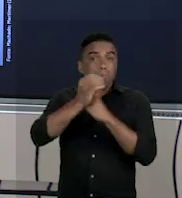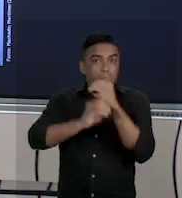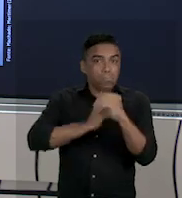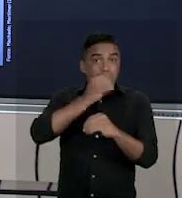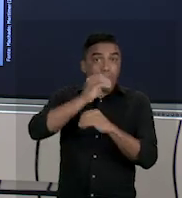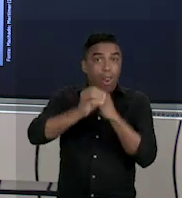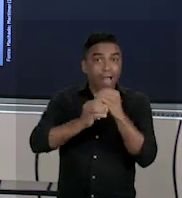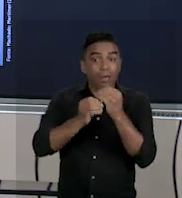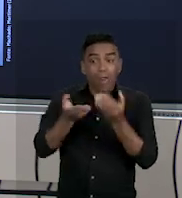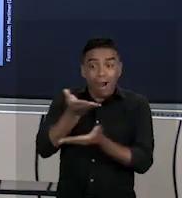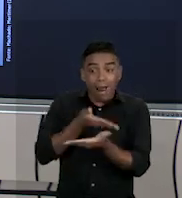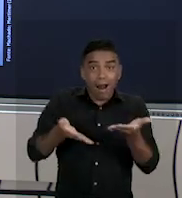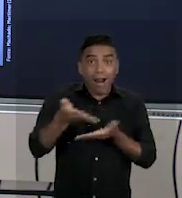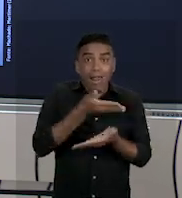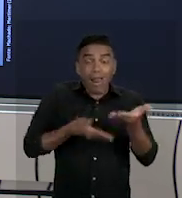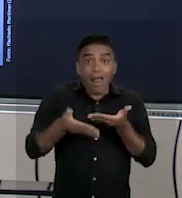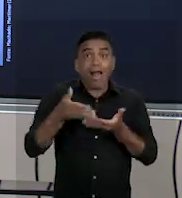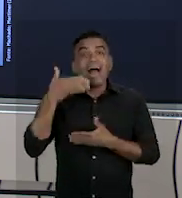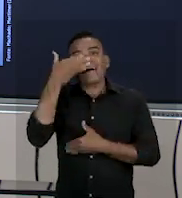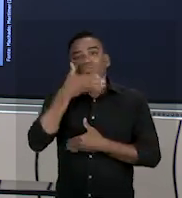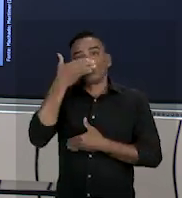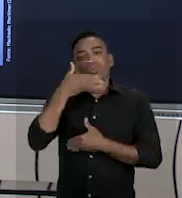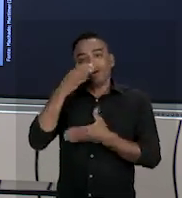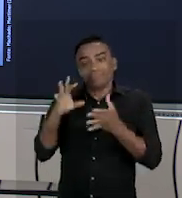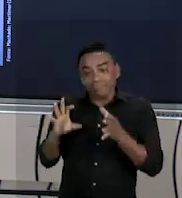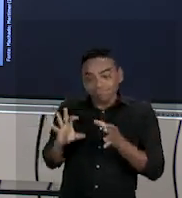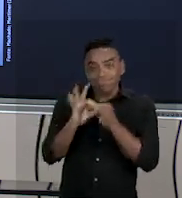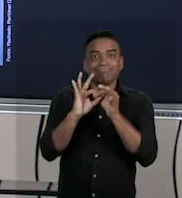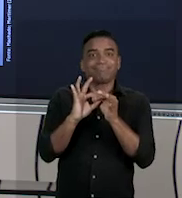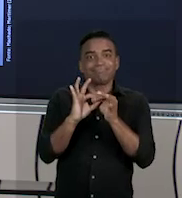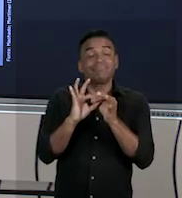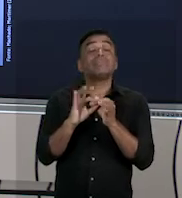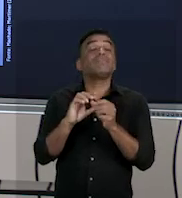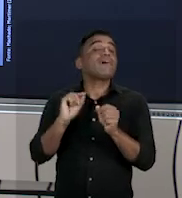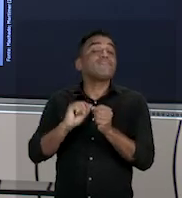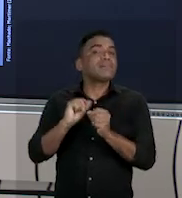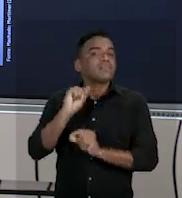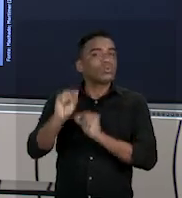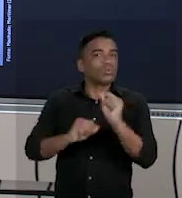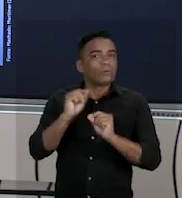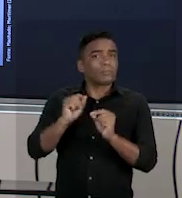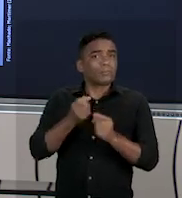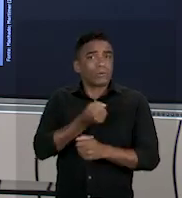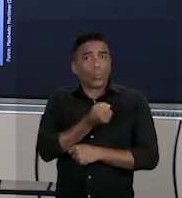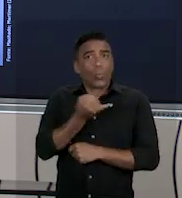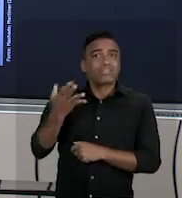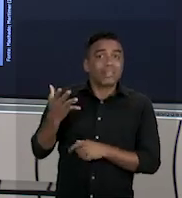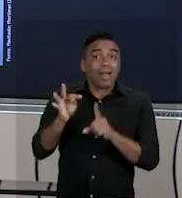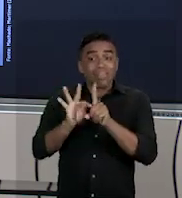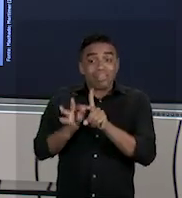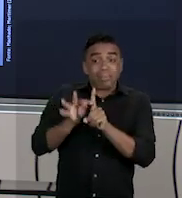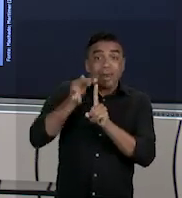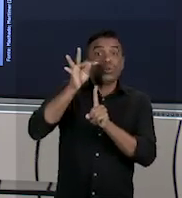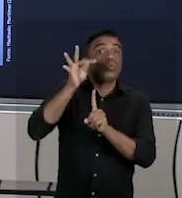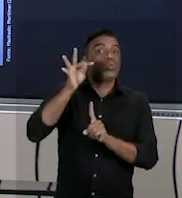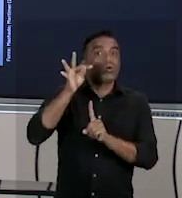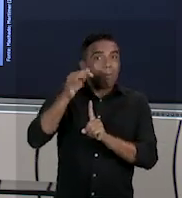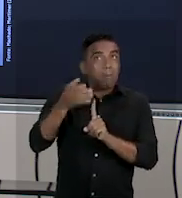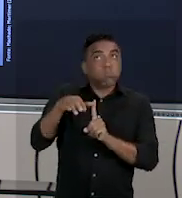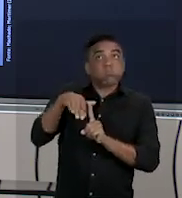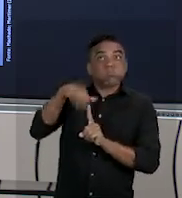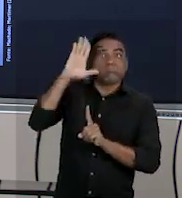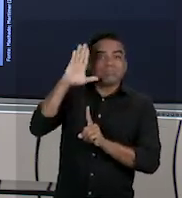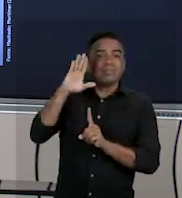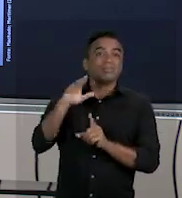ela está interagindo com a molécula de açúcar. E isso vai promover o quê? Um aumento na temperatura. Então, quanto